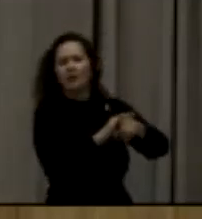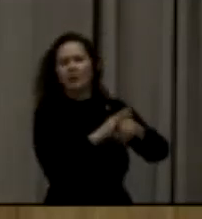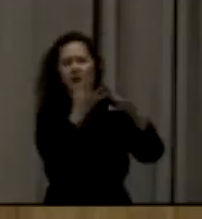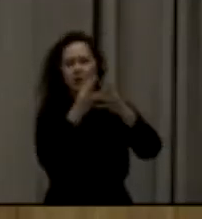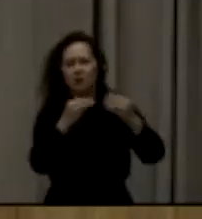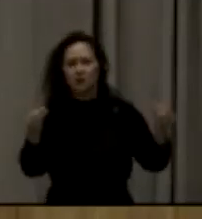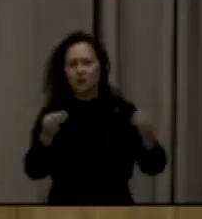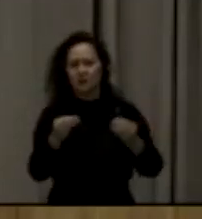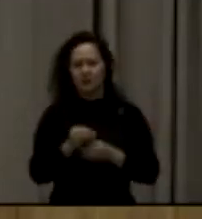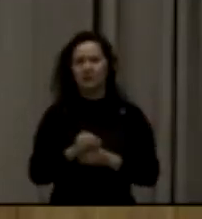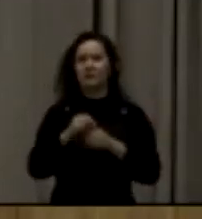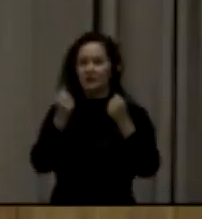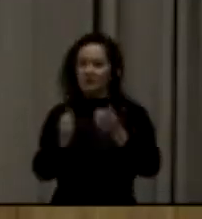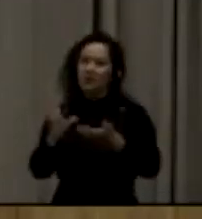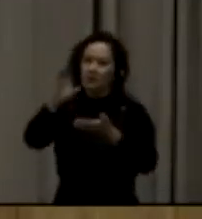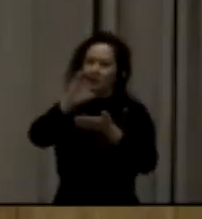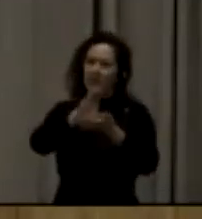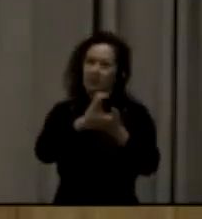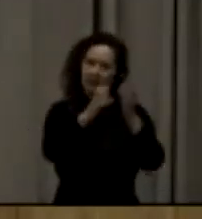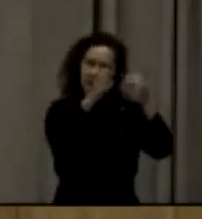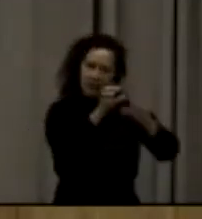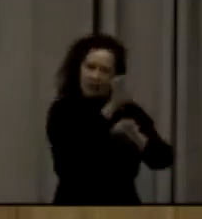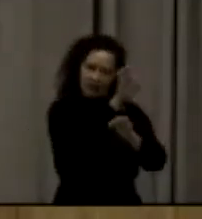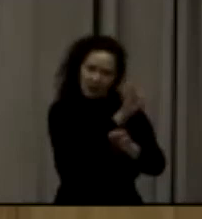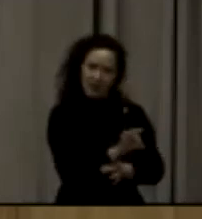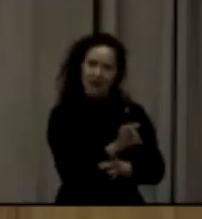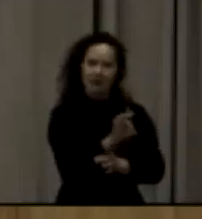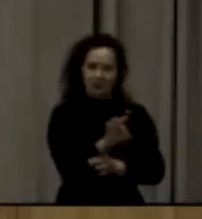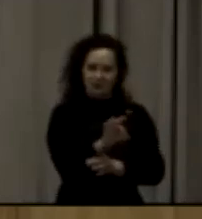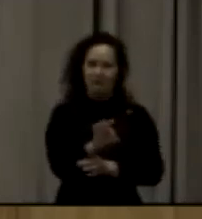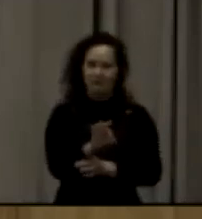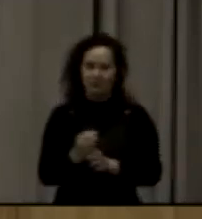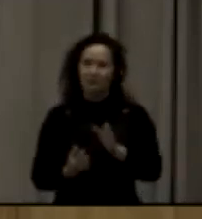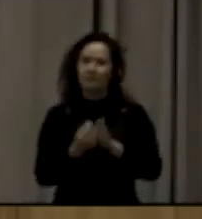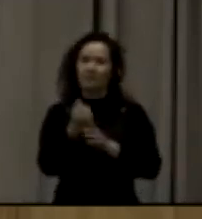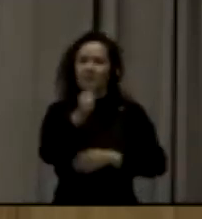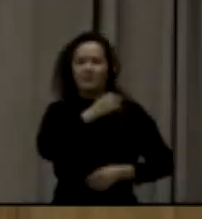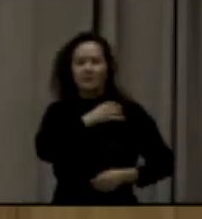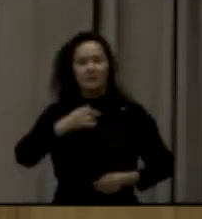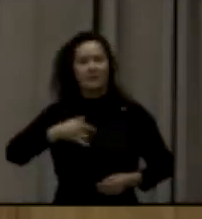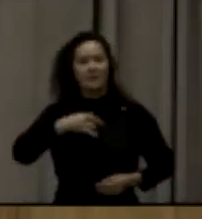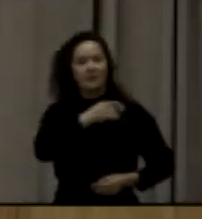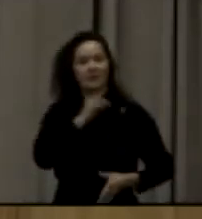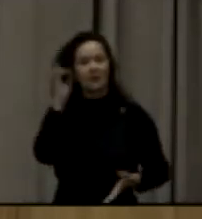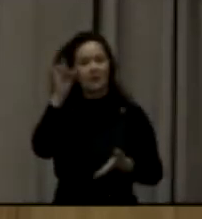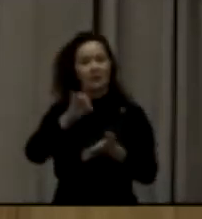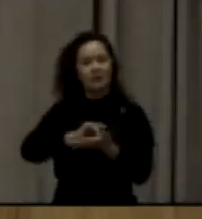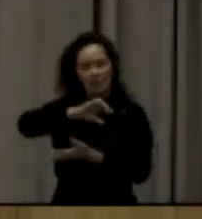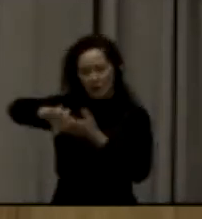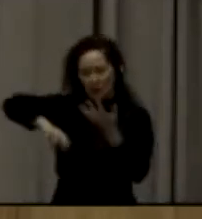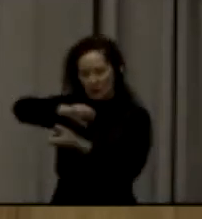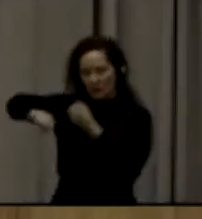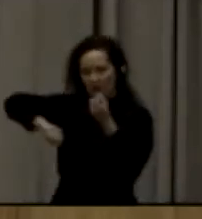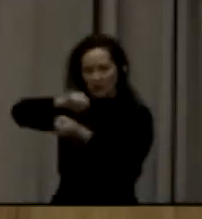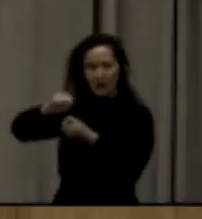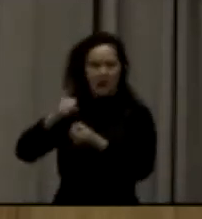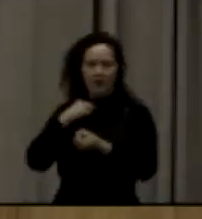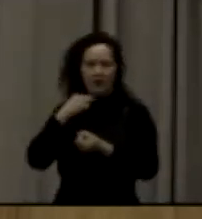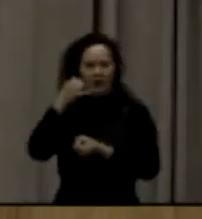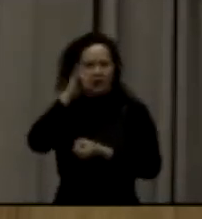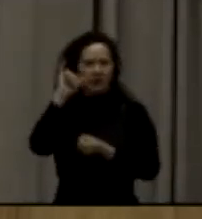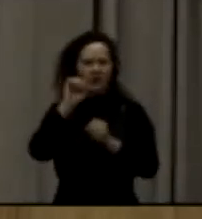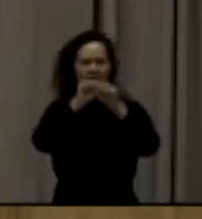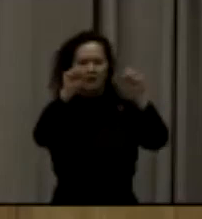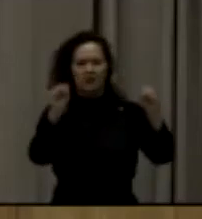preciso redirecionar o investimento para que o financiamento da saúde se torne sustentável, para que não inviabilize